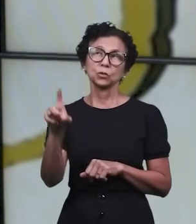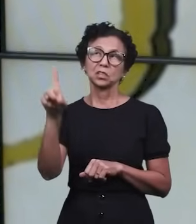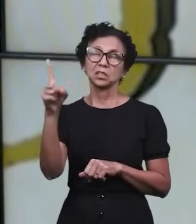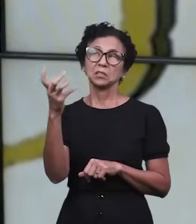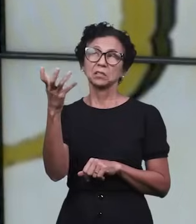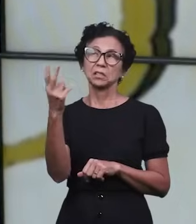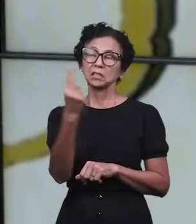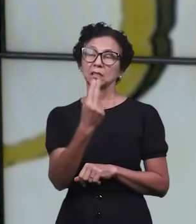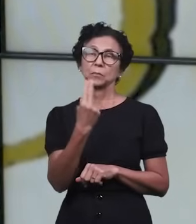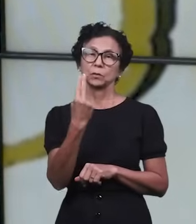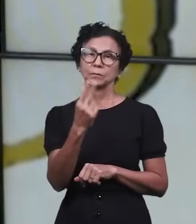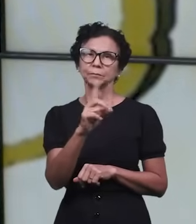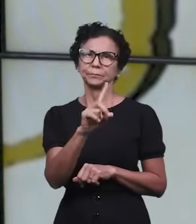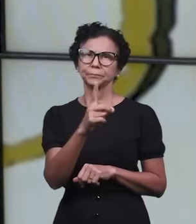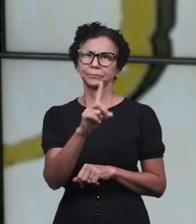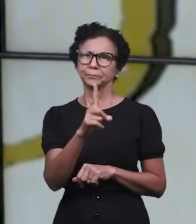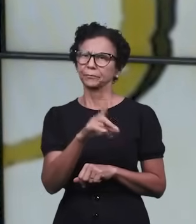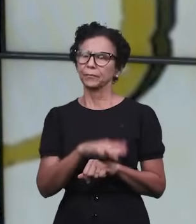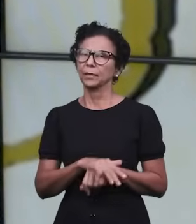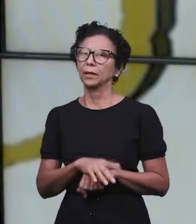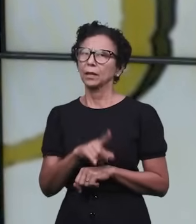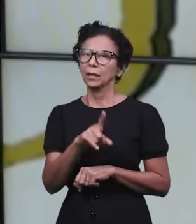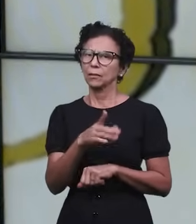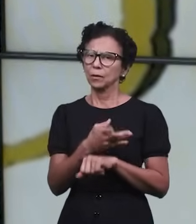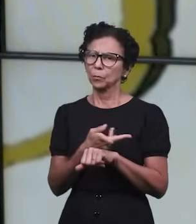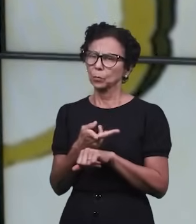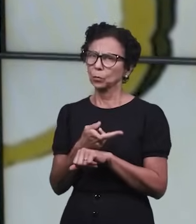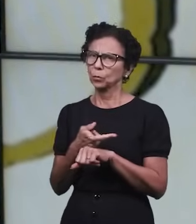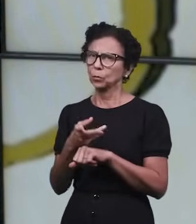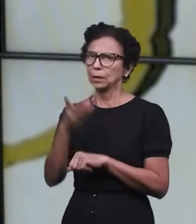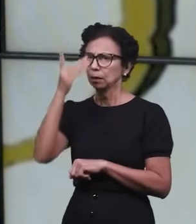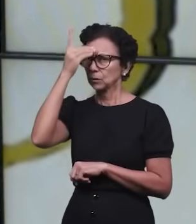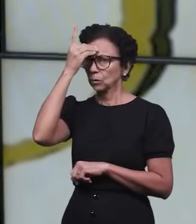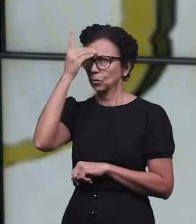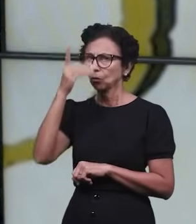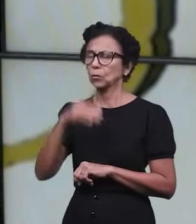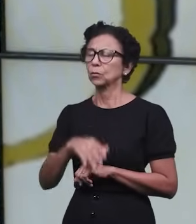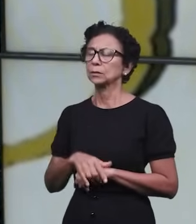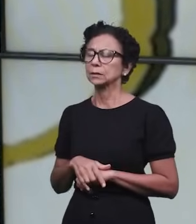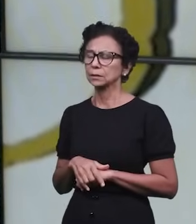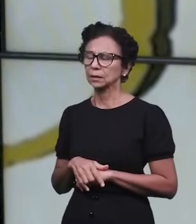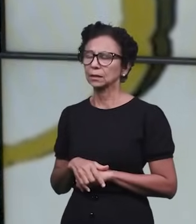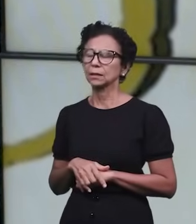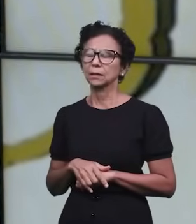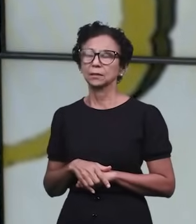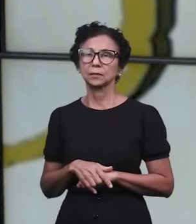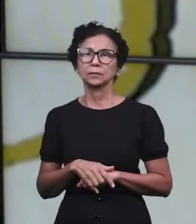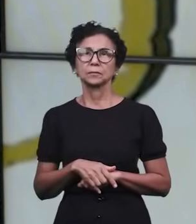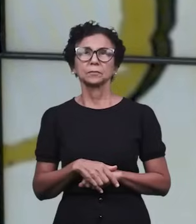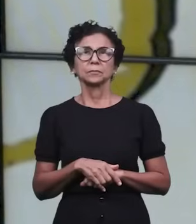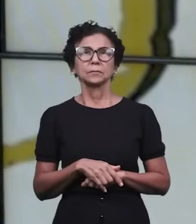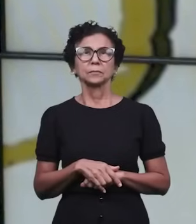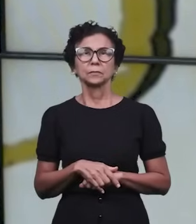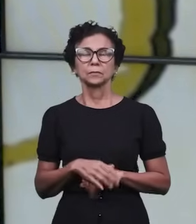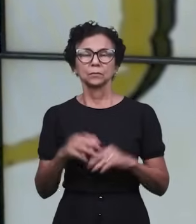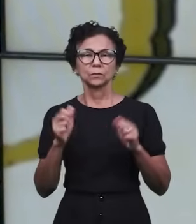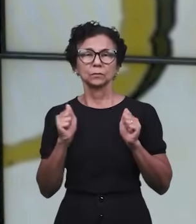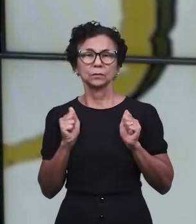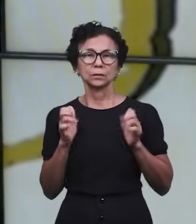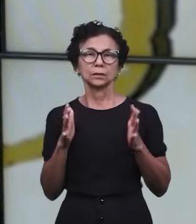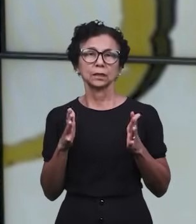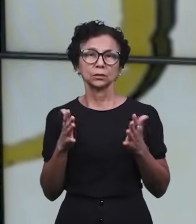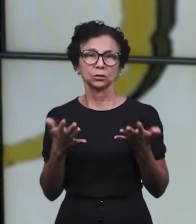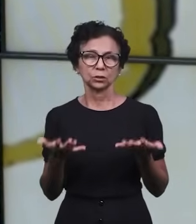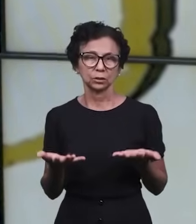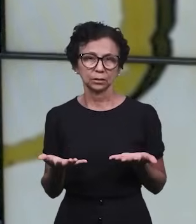expressão, procurai os dons espirituais, Isso. Procurai os melhores dons espirituais. Então a iniciativa vem do crente. É